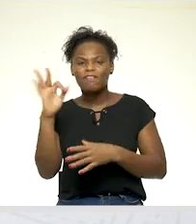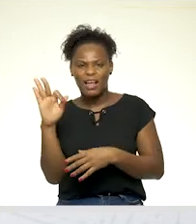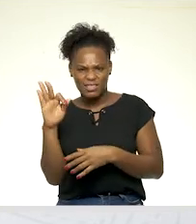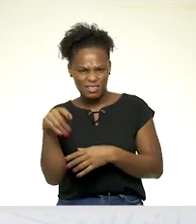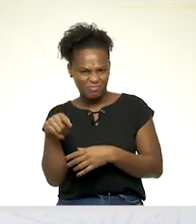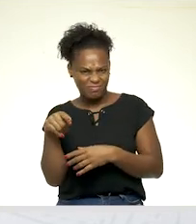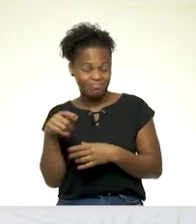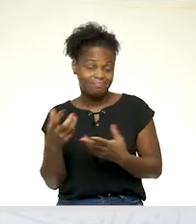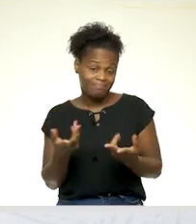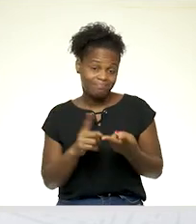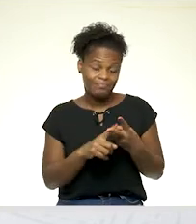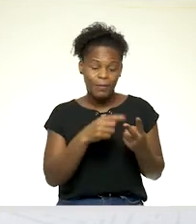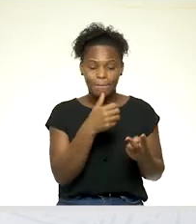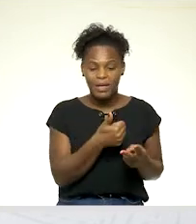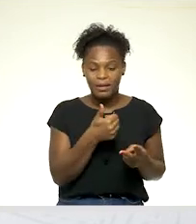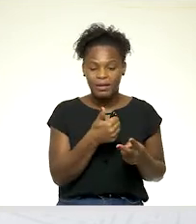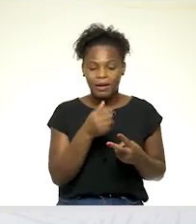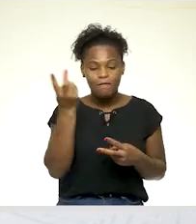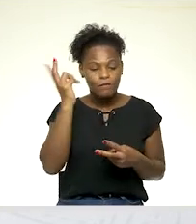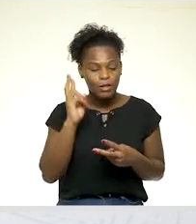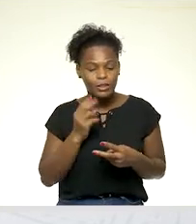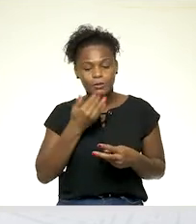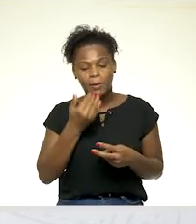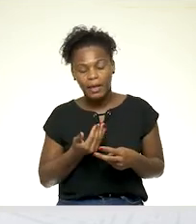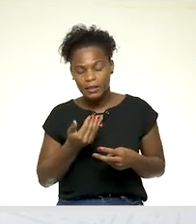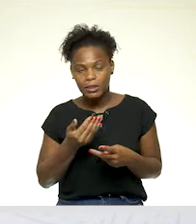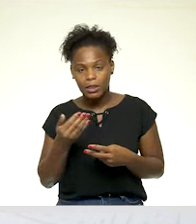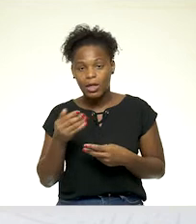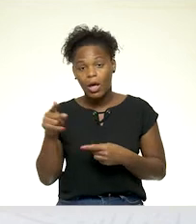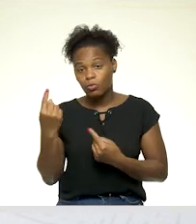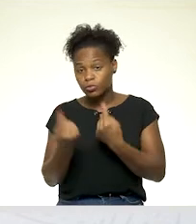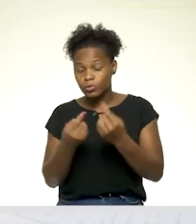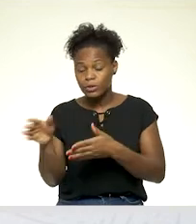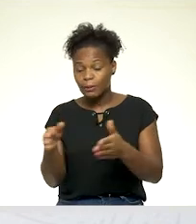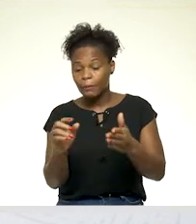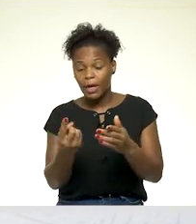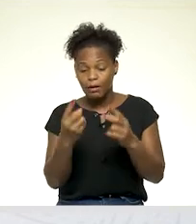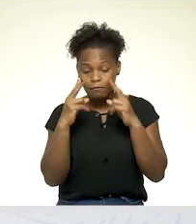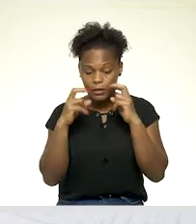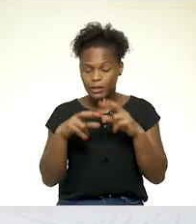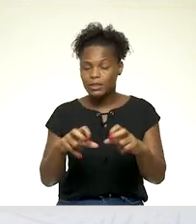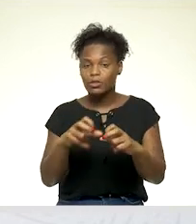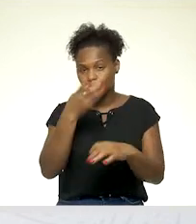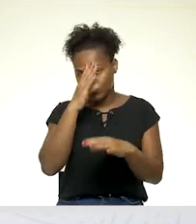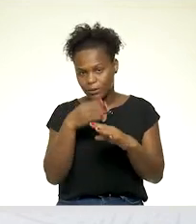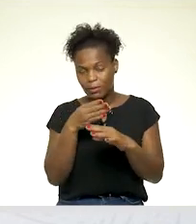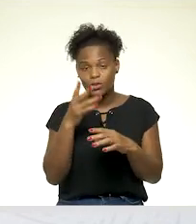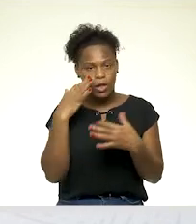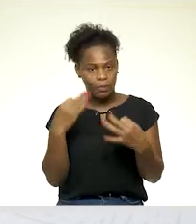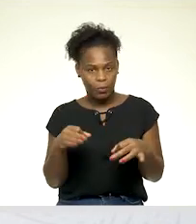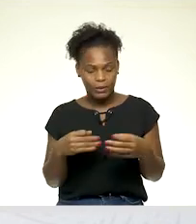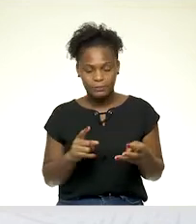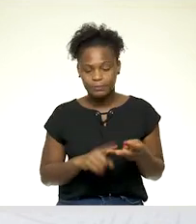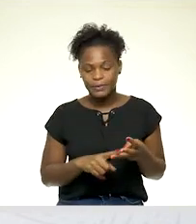França. A linha B. A valorização da experiência é um dos caminhos para a investigação dos fenómenos